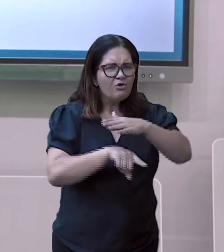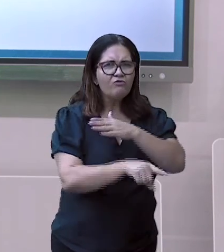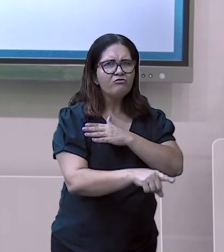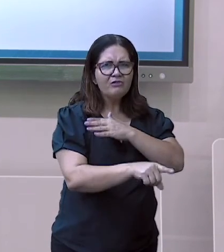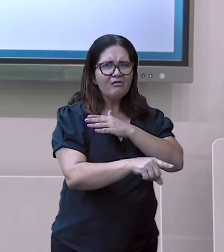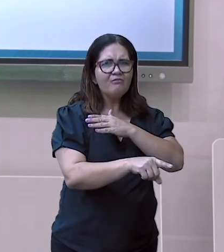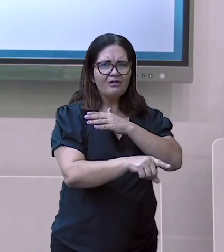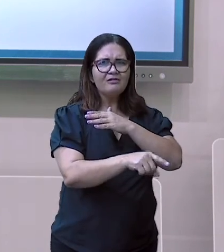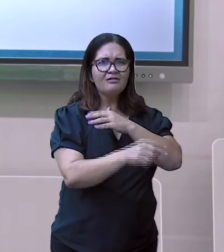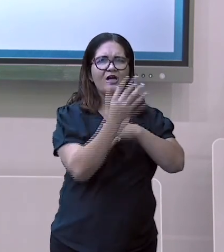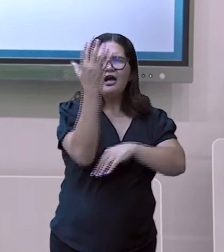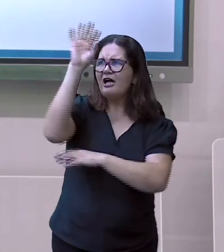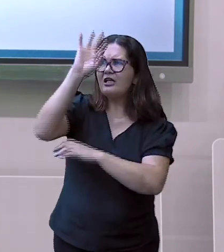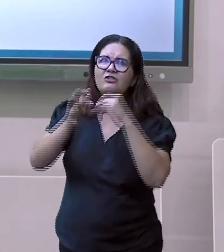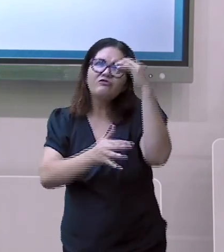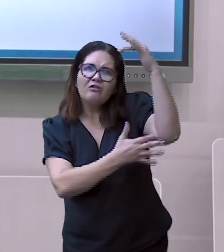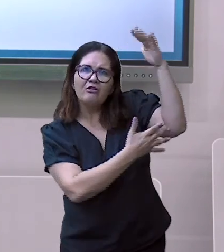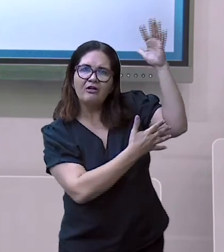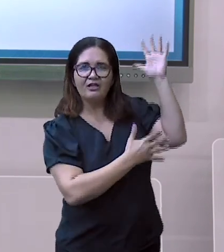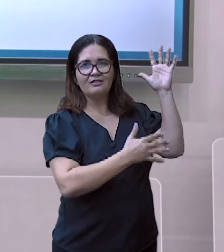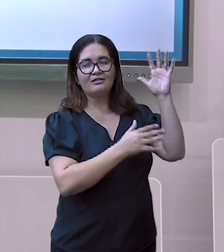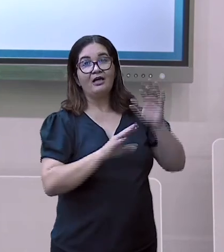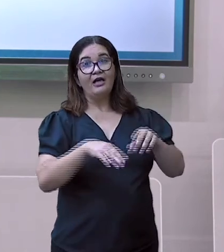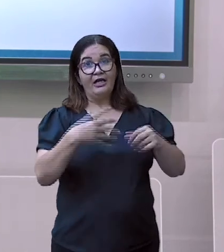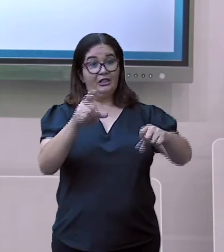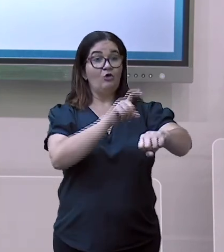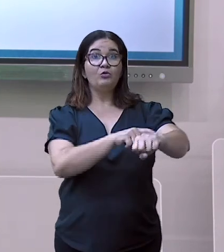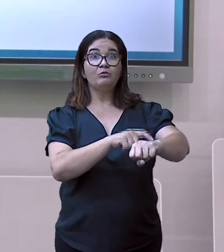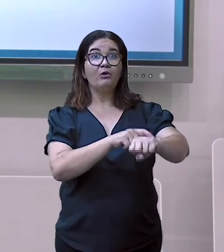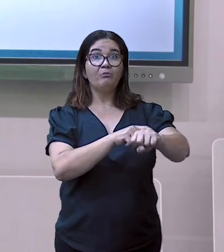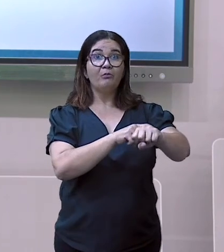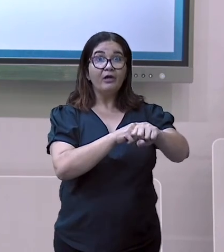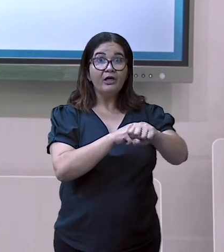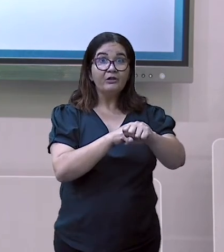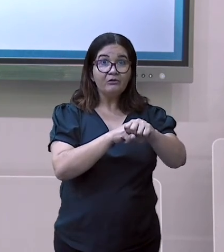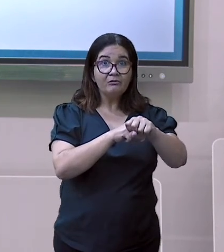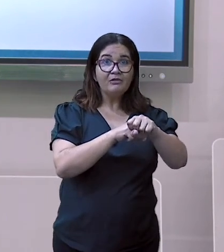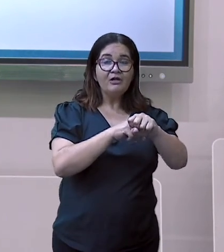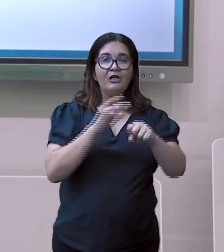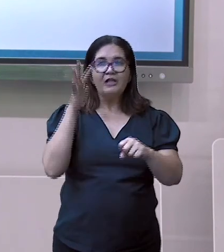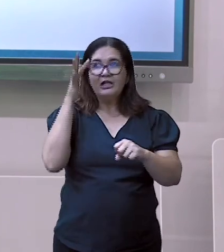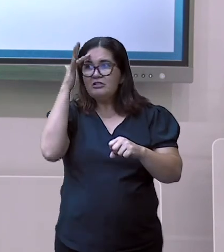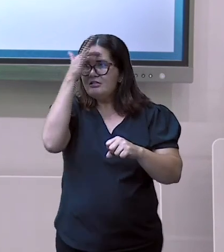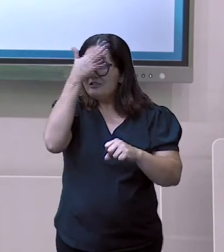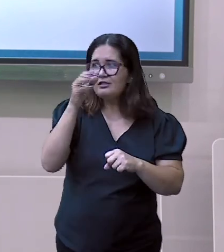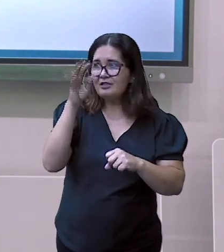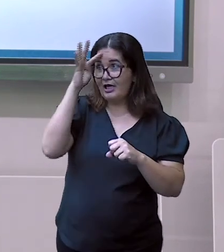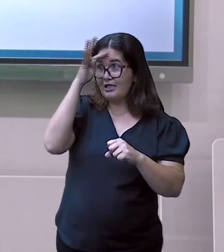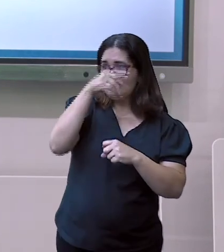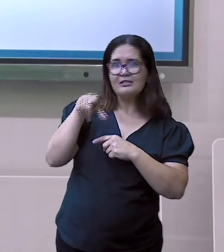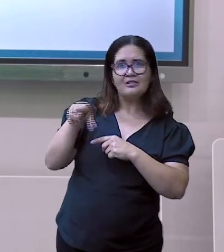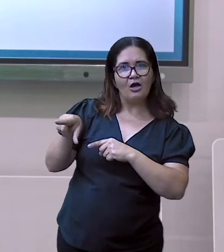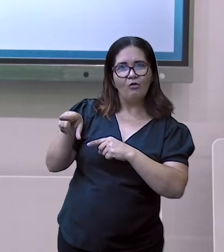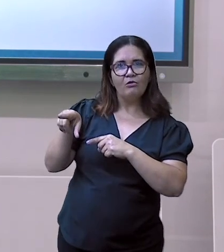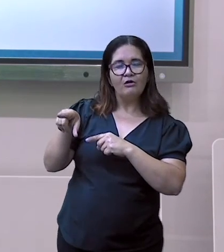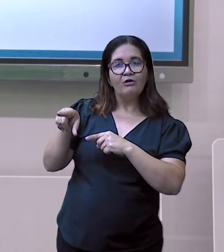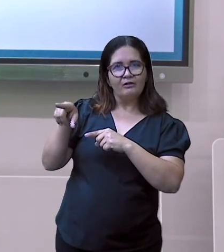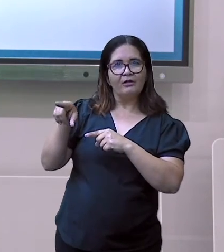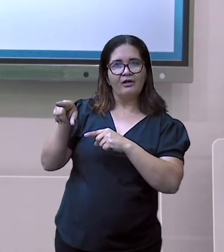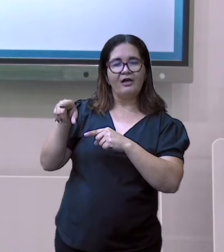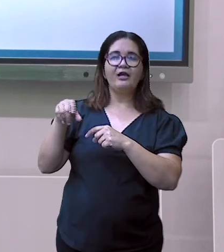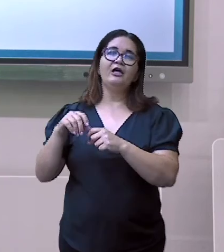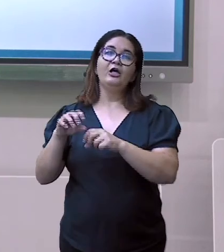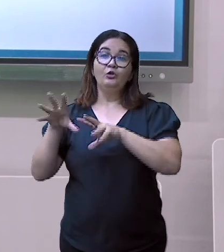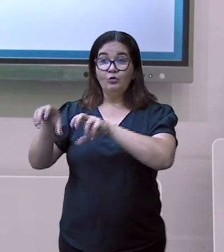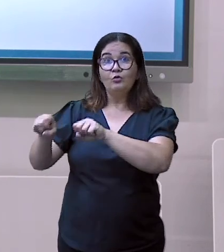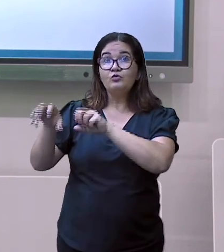portugueses, alguns indígenas conseguiam fugir, conseguiam escapar e fugir. Com isso, a